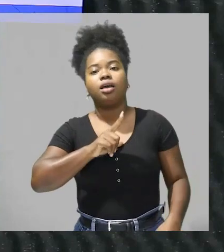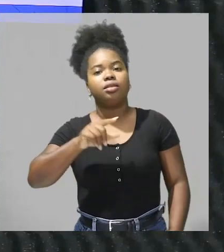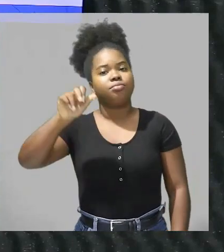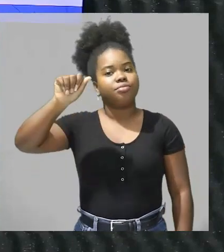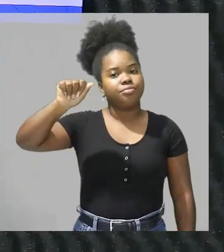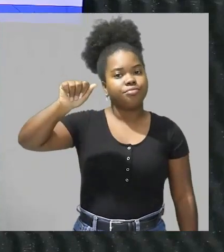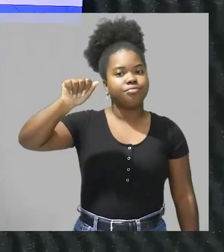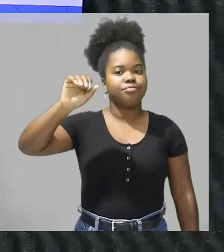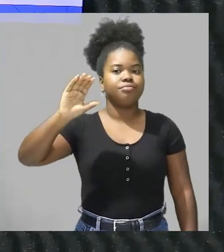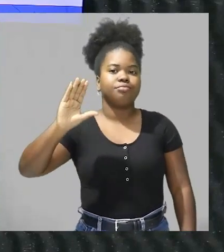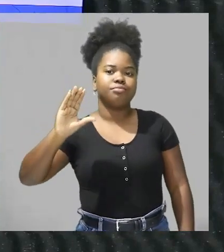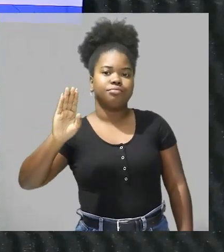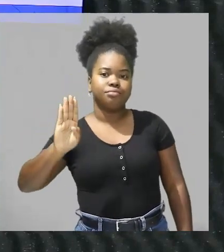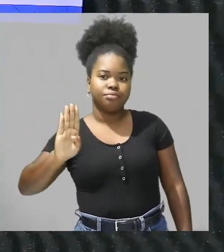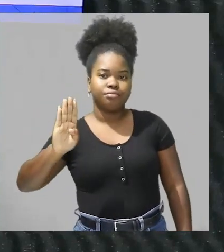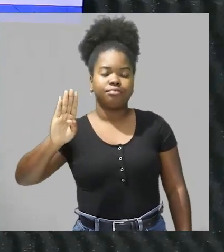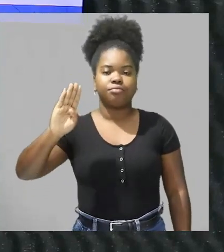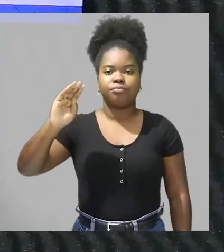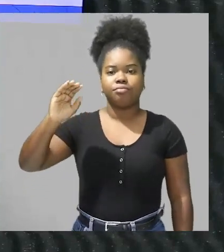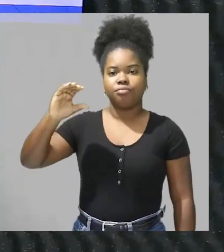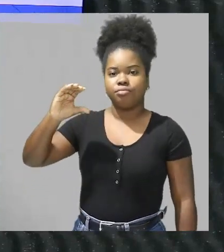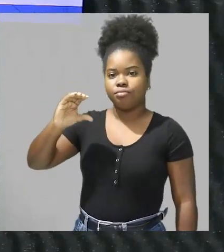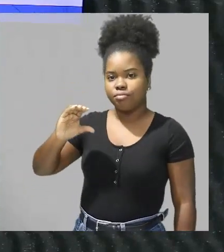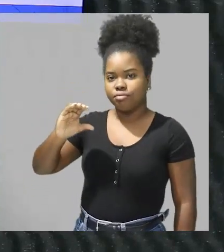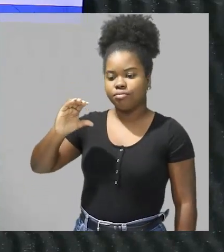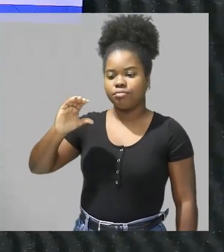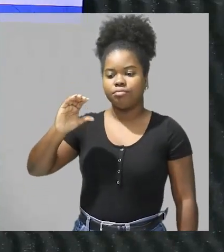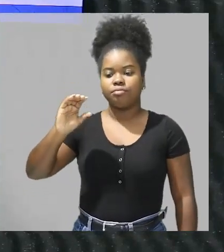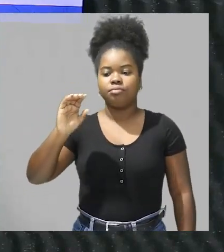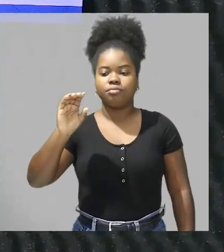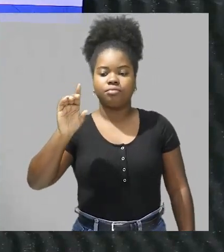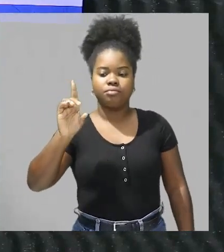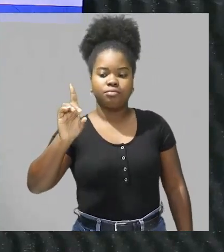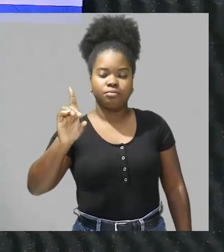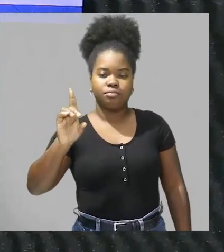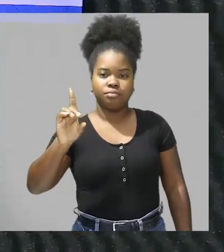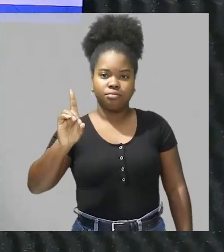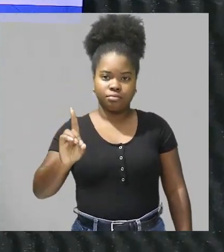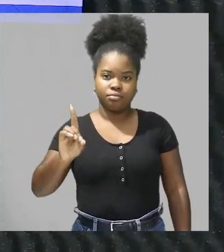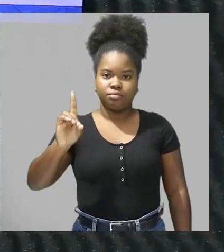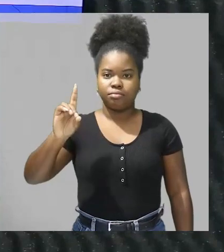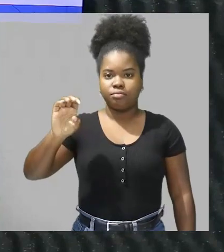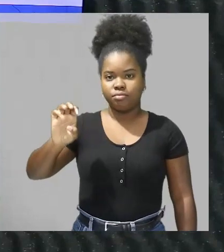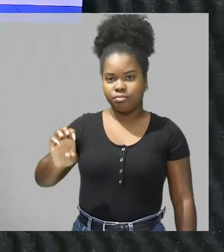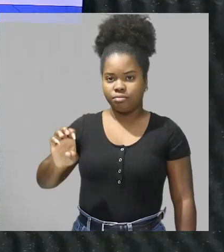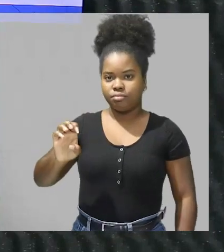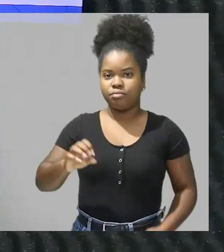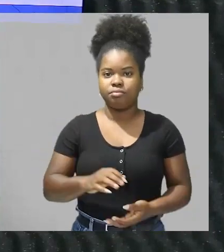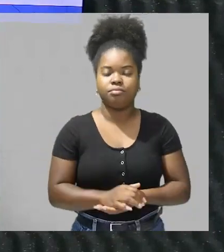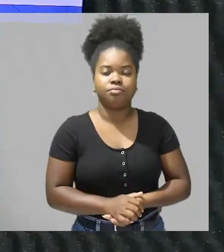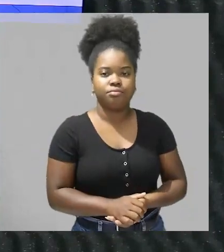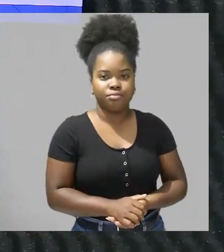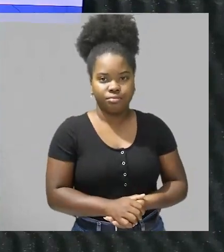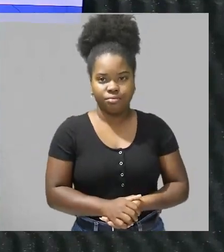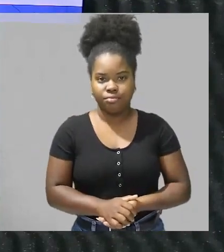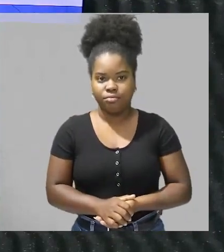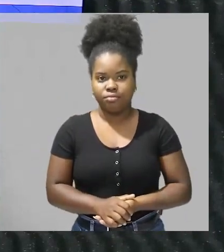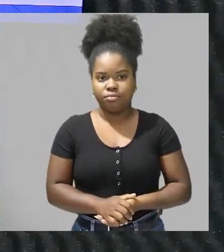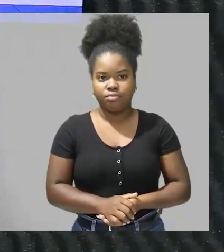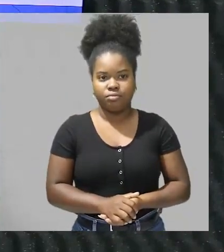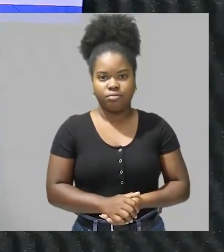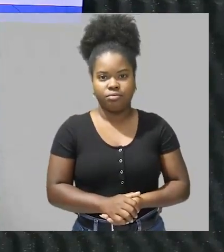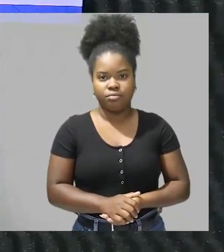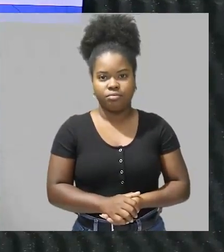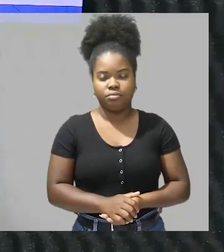A e B A e C A e B e C então Etapa C com etapa de show de bola